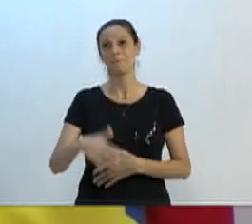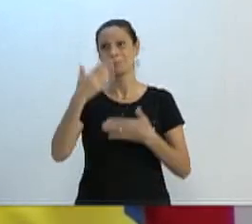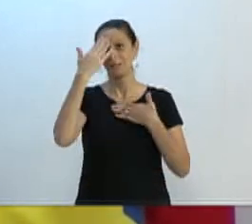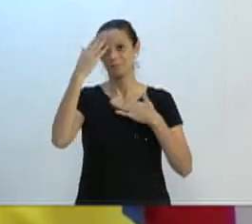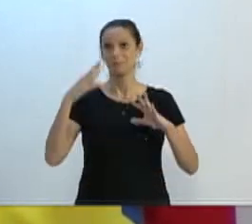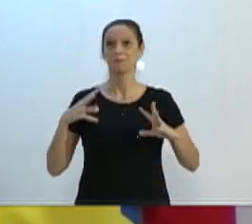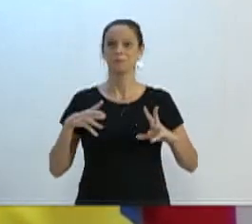Tchau.